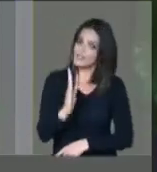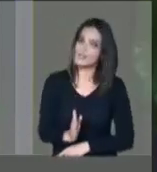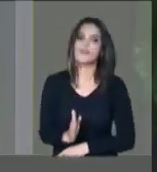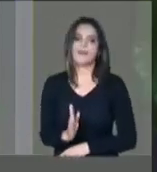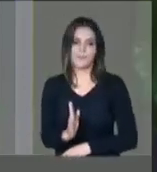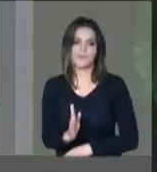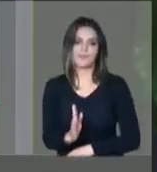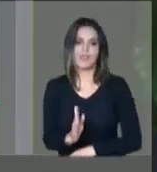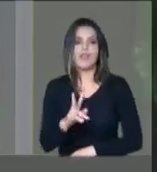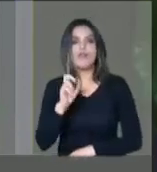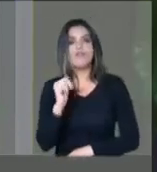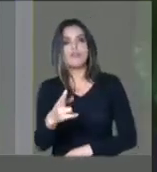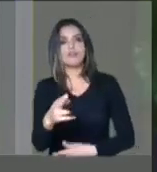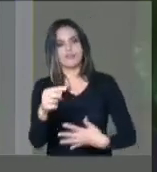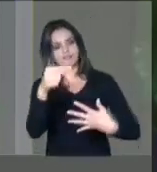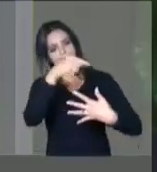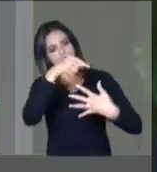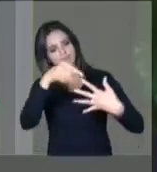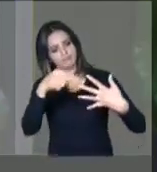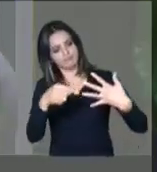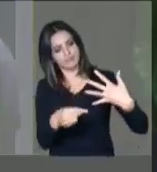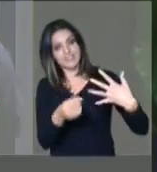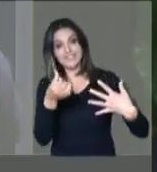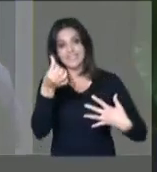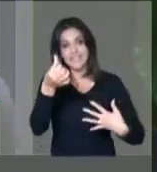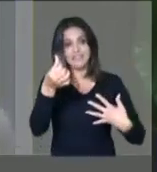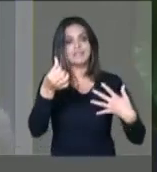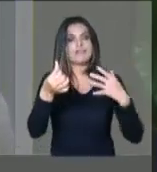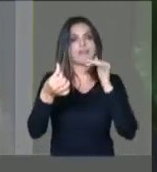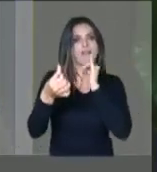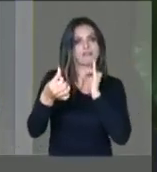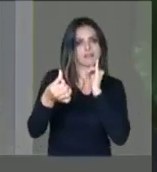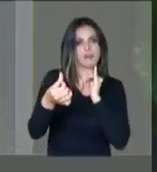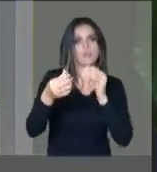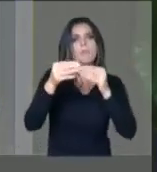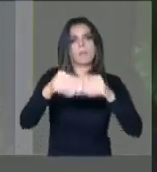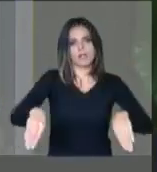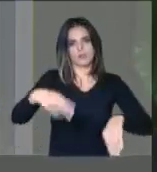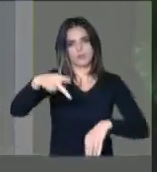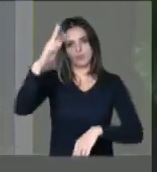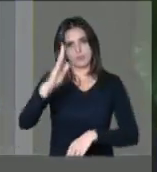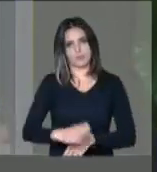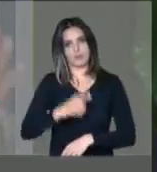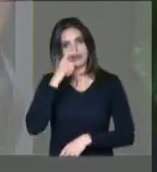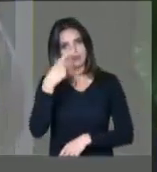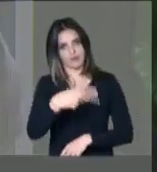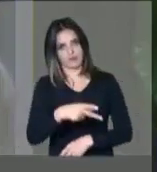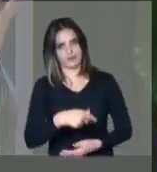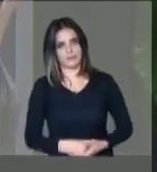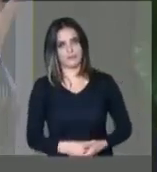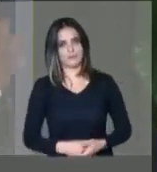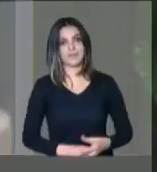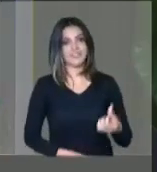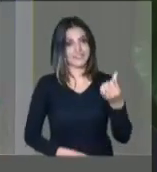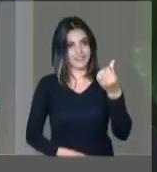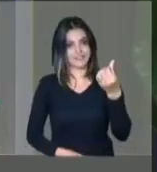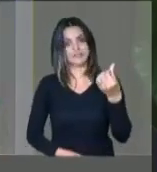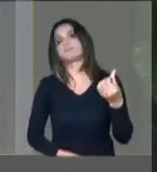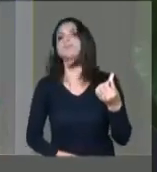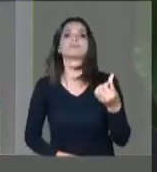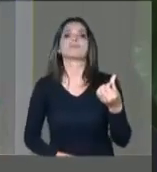aqui seis exemplos dos prejuízos causados ao interesse nacional.